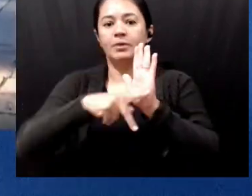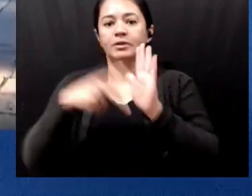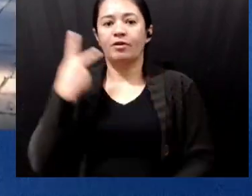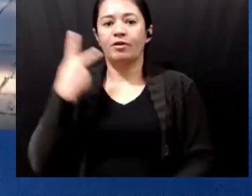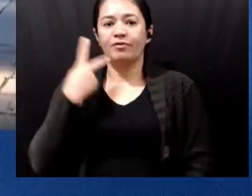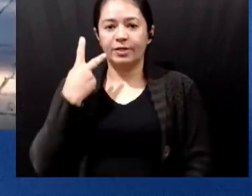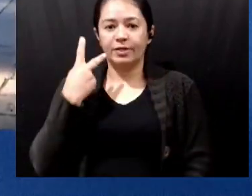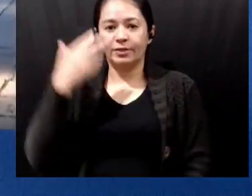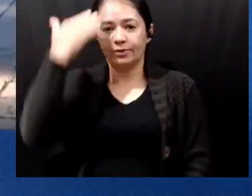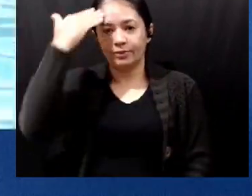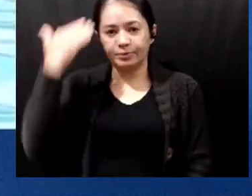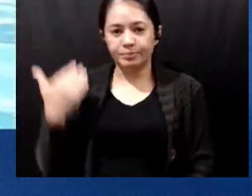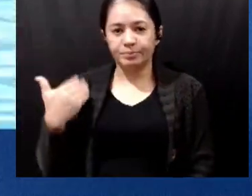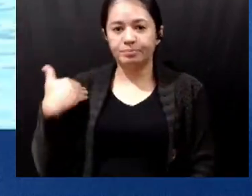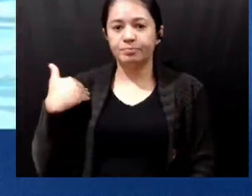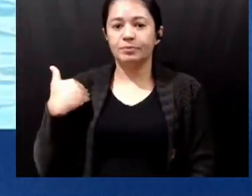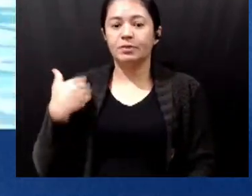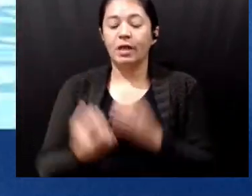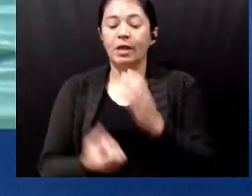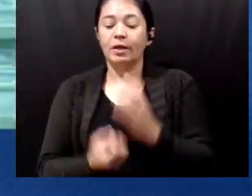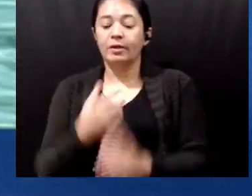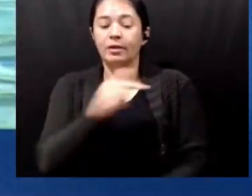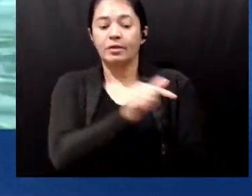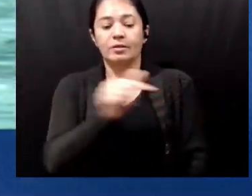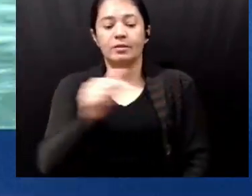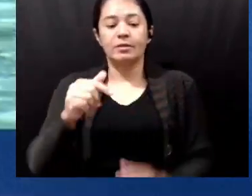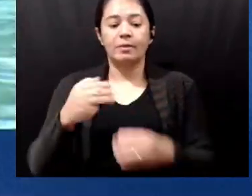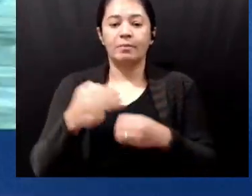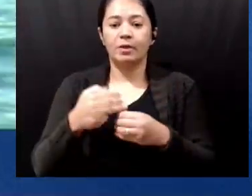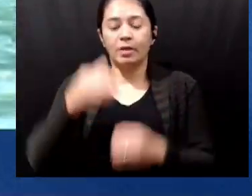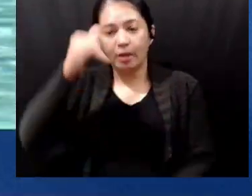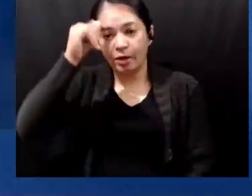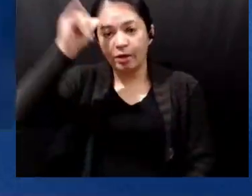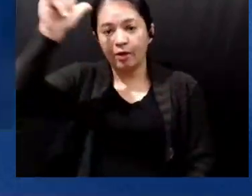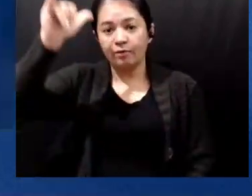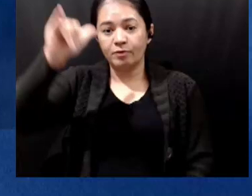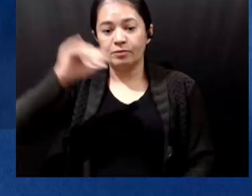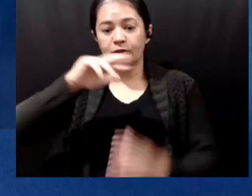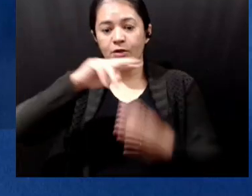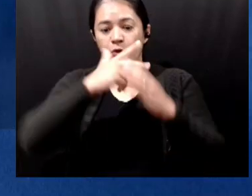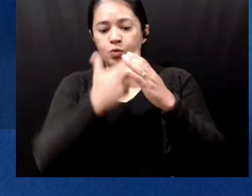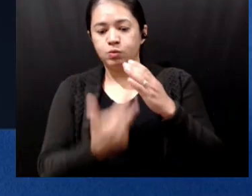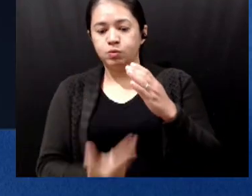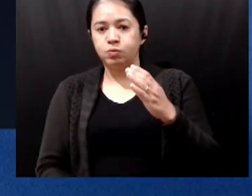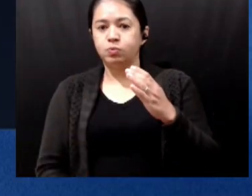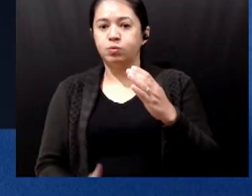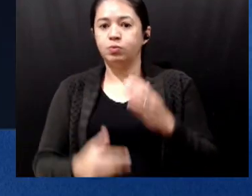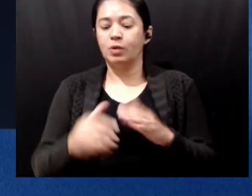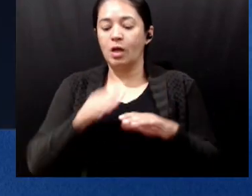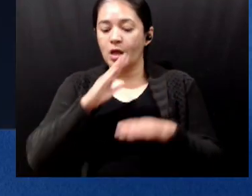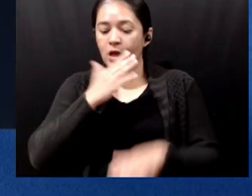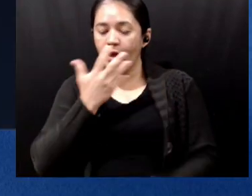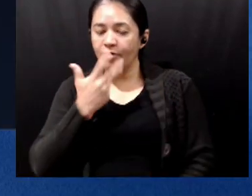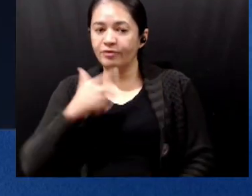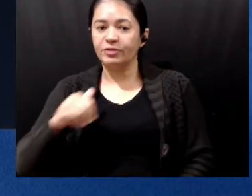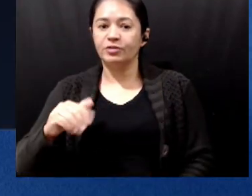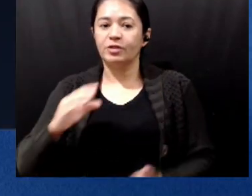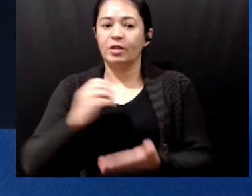cria Semana Municipal de Prevenção ao Afogamento Infantil, é sancionado e agora é